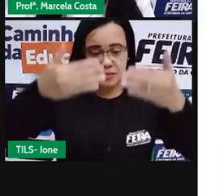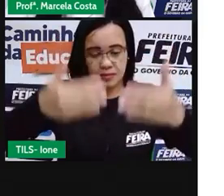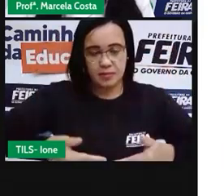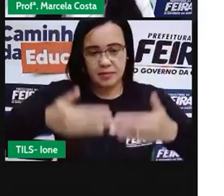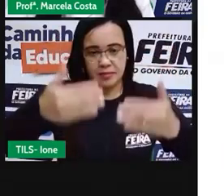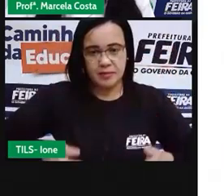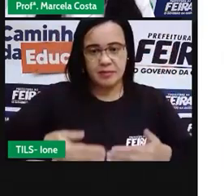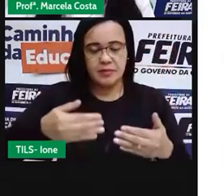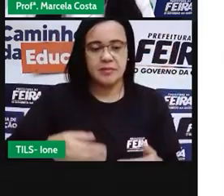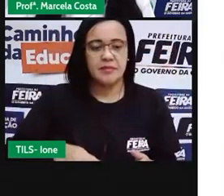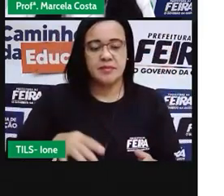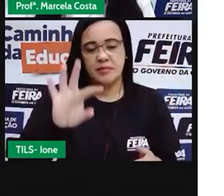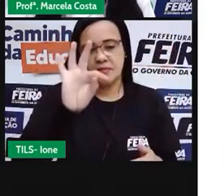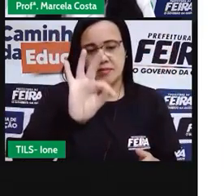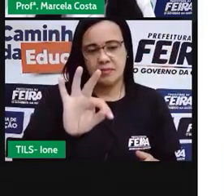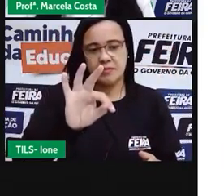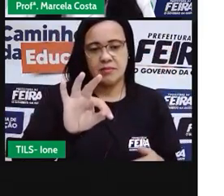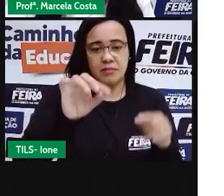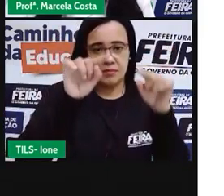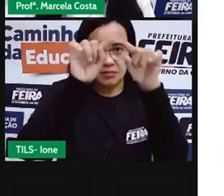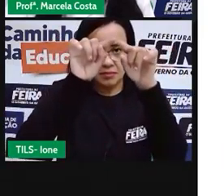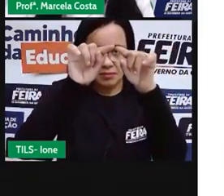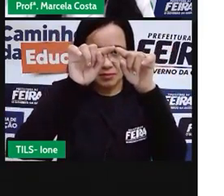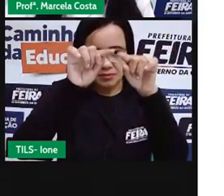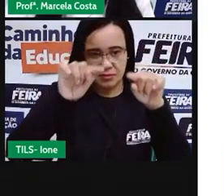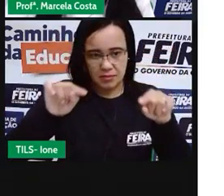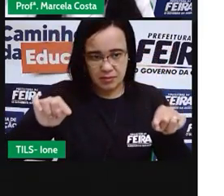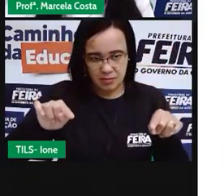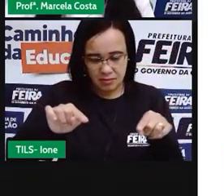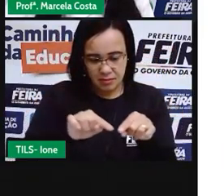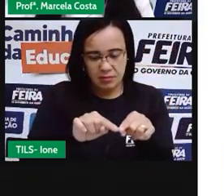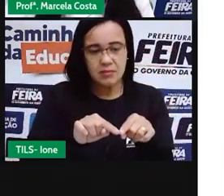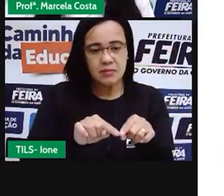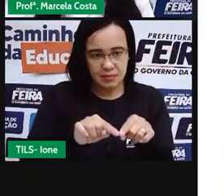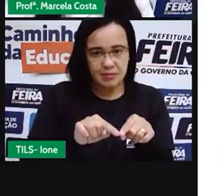Nele a gente consegue observar bem desenhado, bem definido,